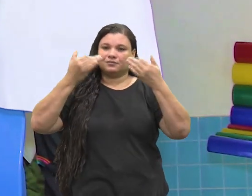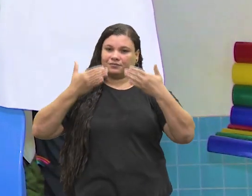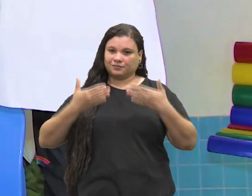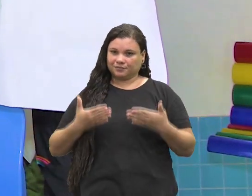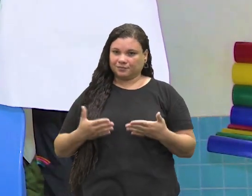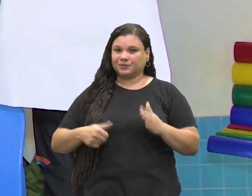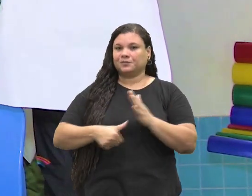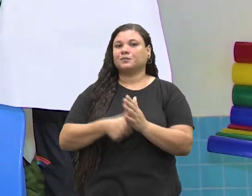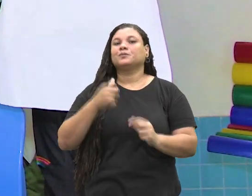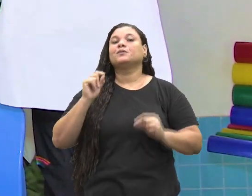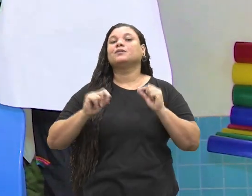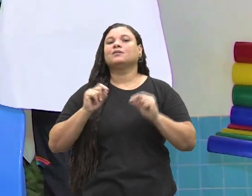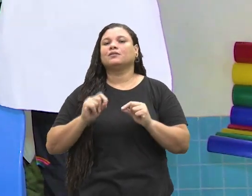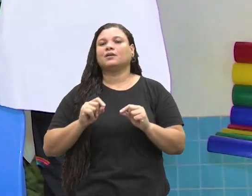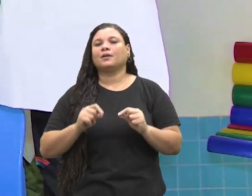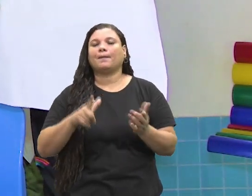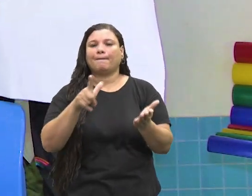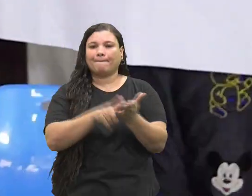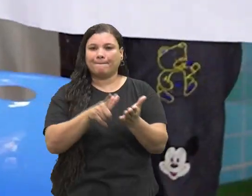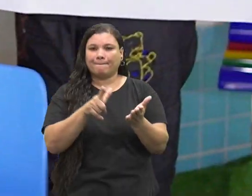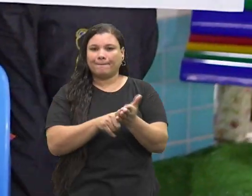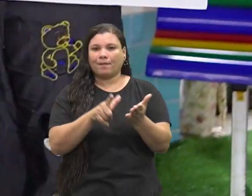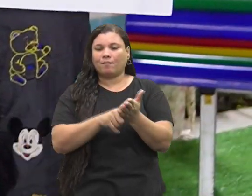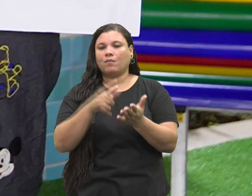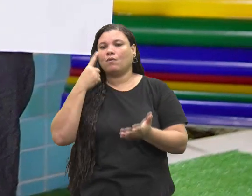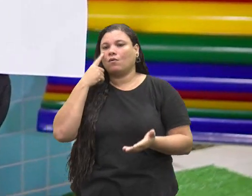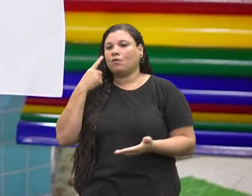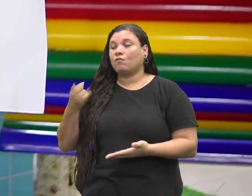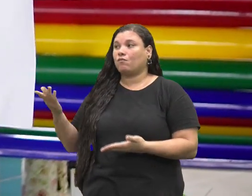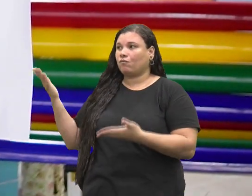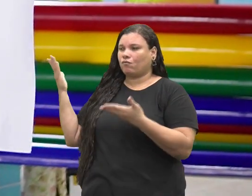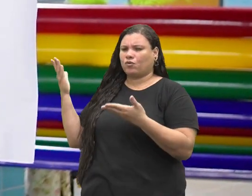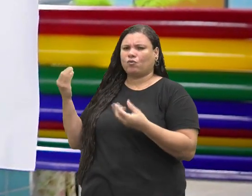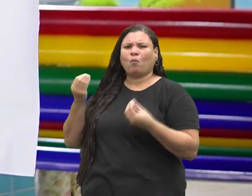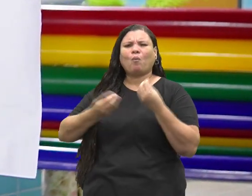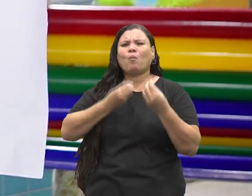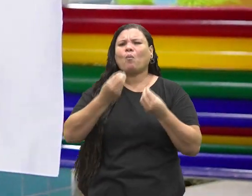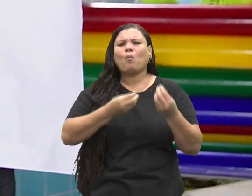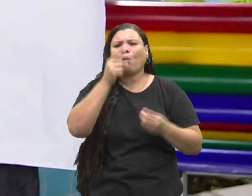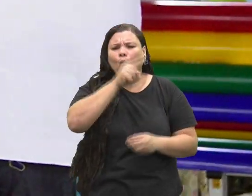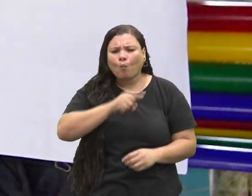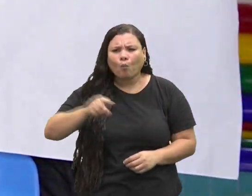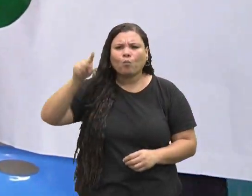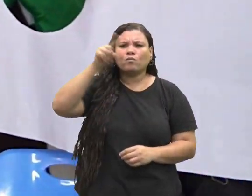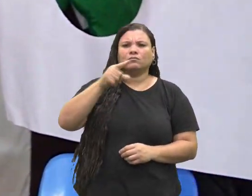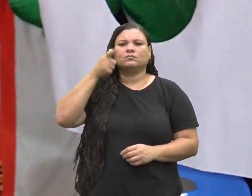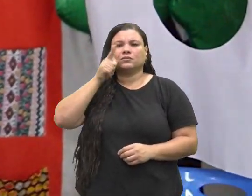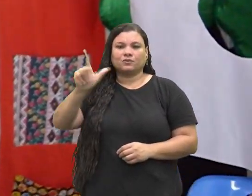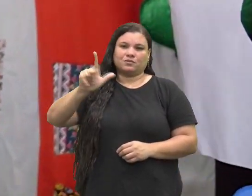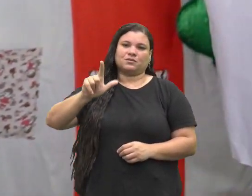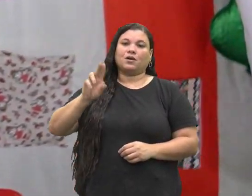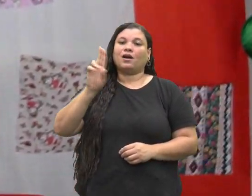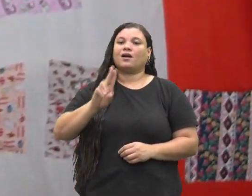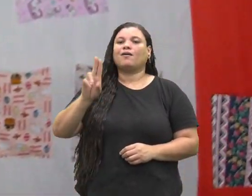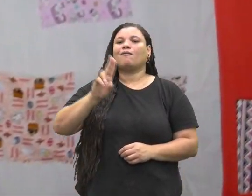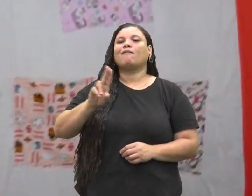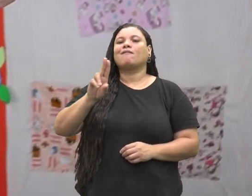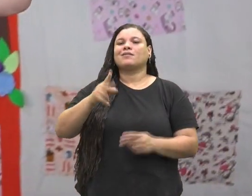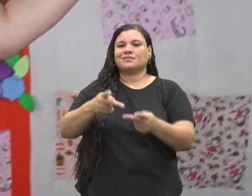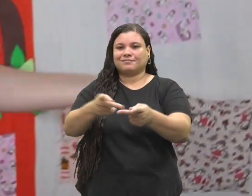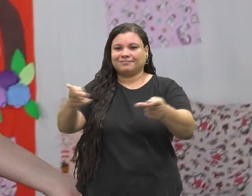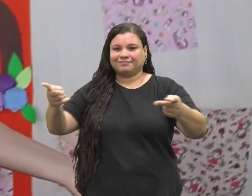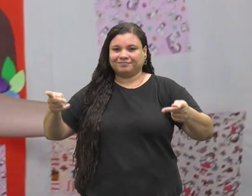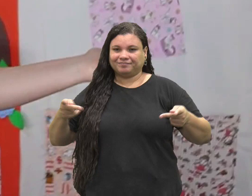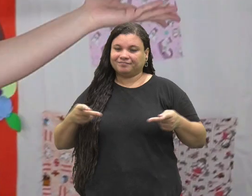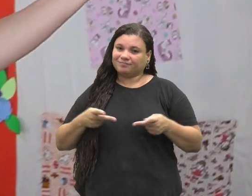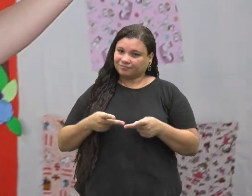que este papel aqui, esse círculo, o molde foi de um prato. E este papel vocês podem pendurar aí na sua casa